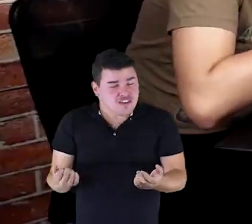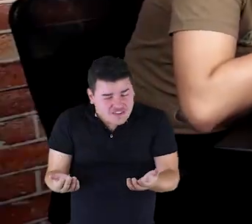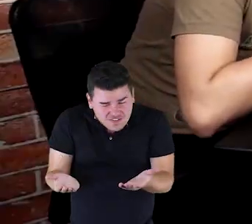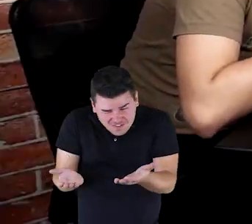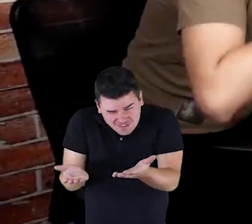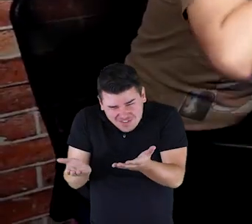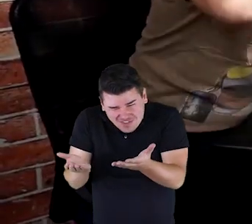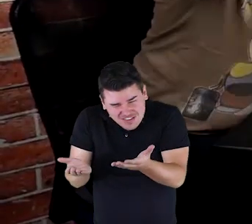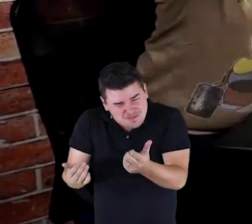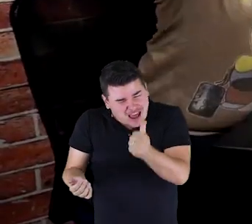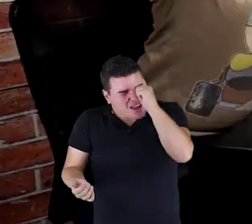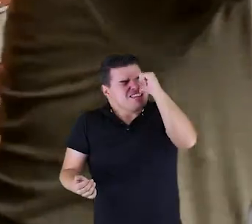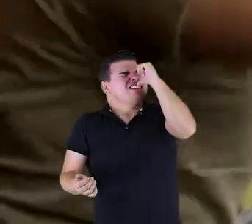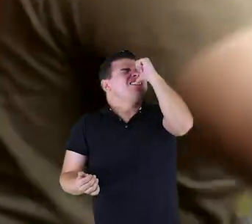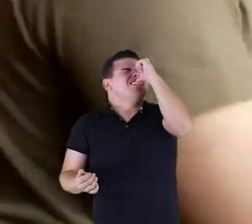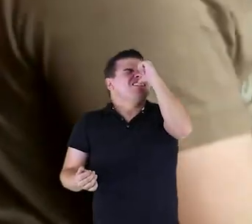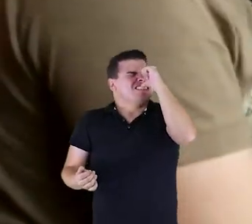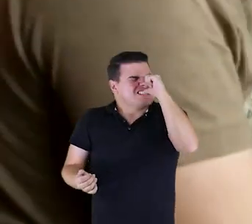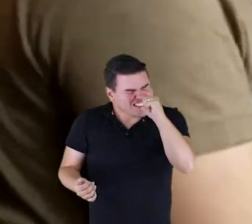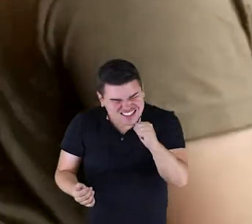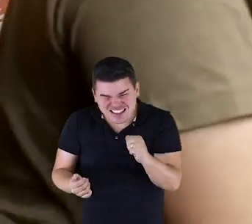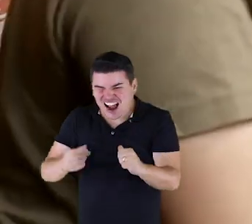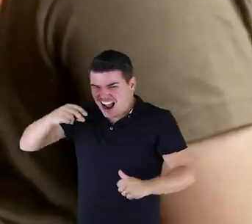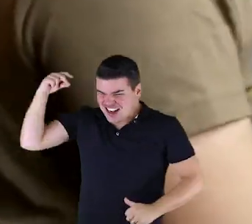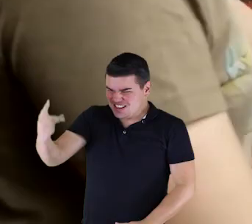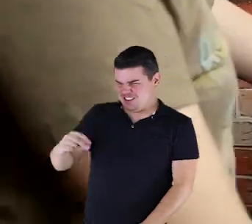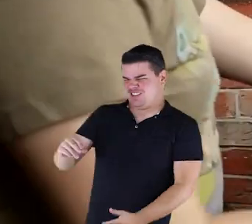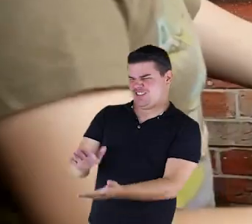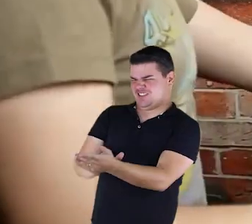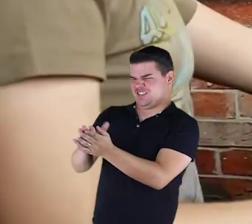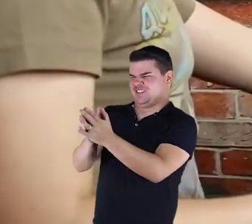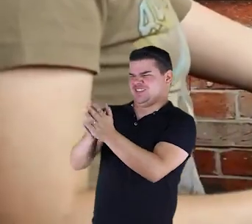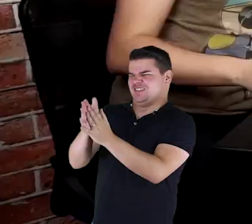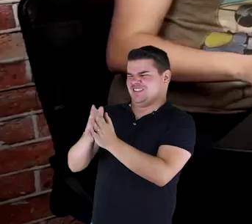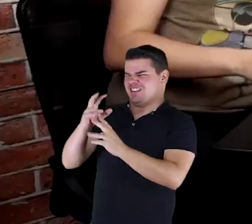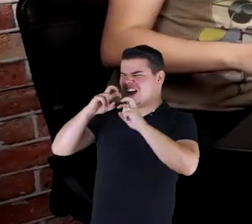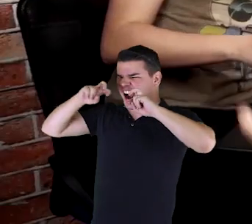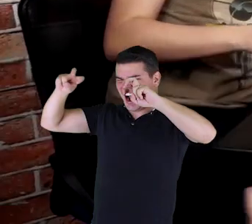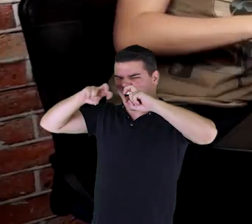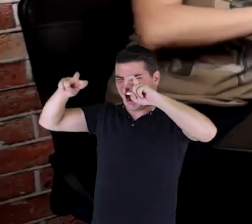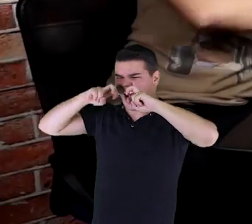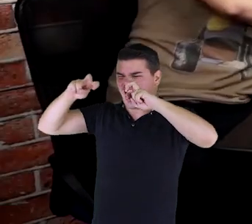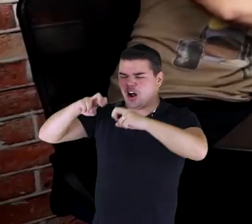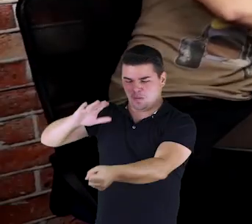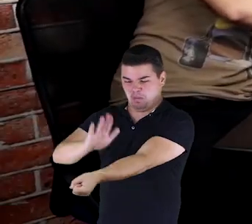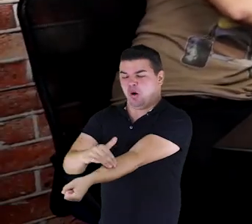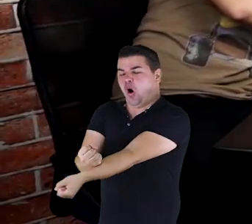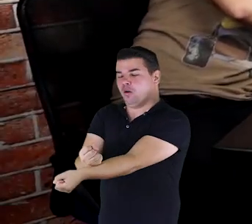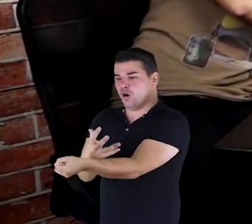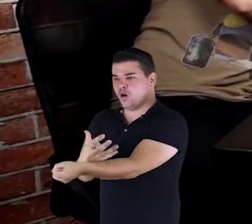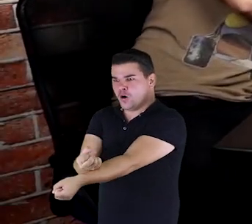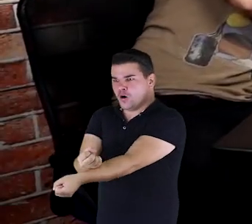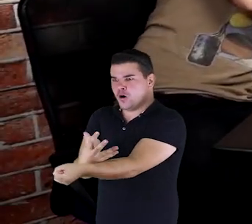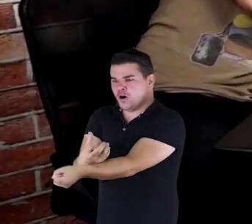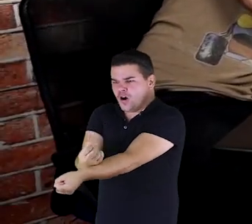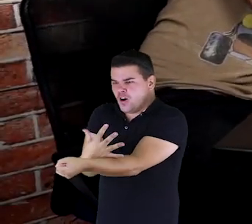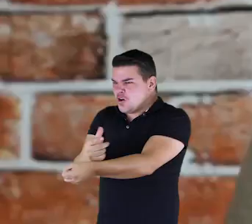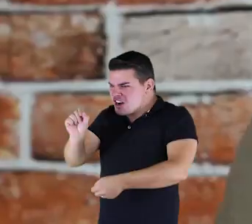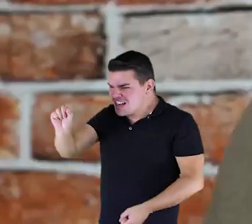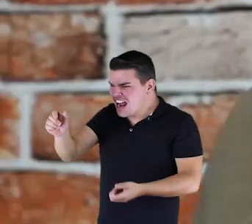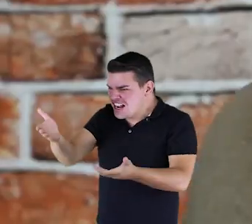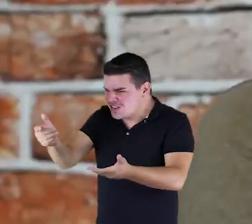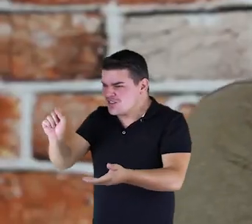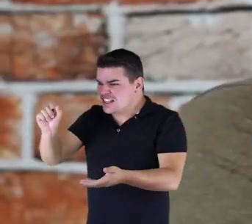Cid vira o copinho de bebida na boca e Cauê bate o chinelo no braço dele. Cid coloca a mão sobre o braço.